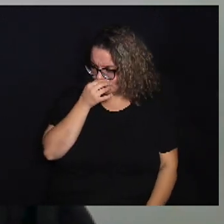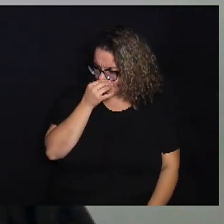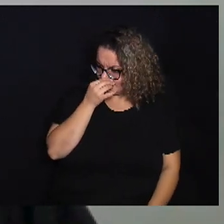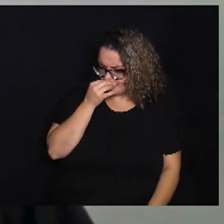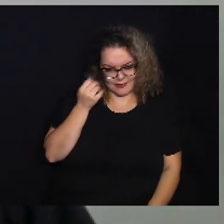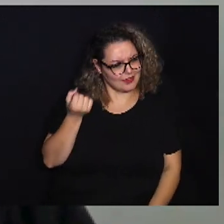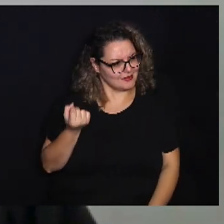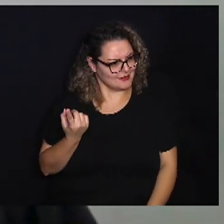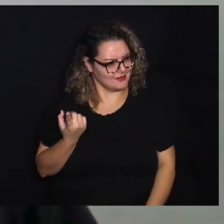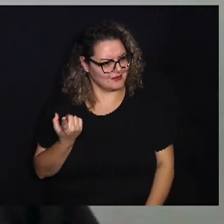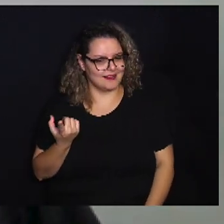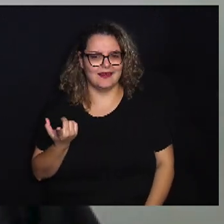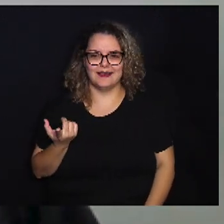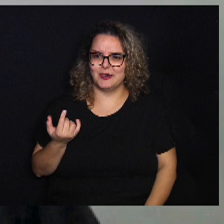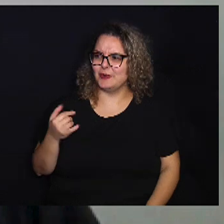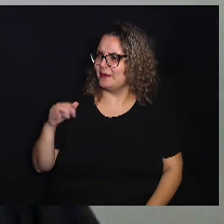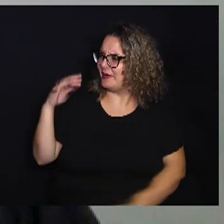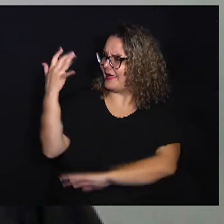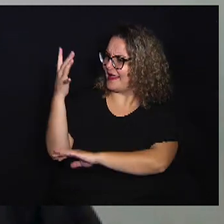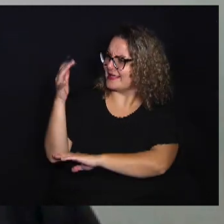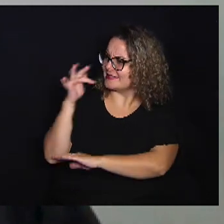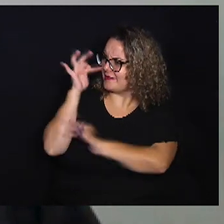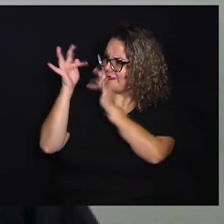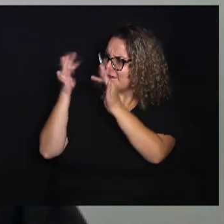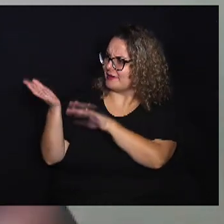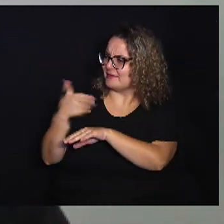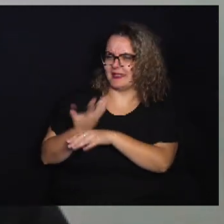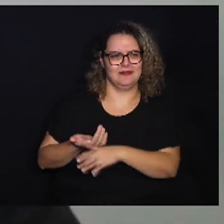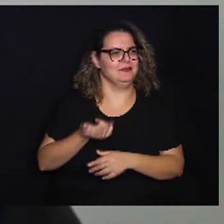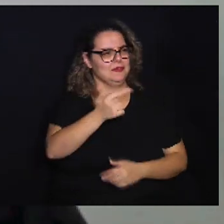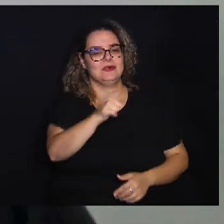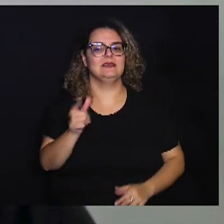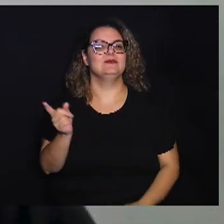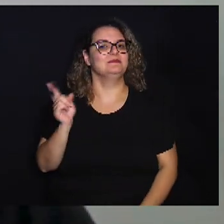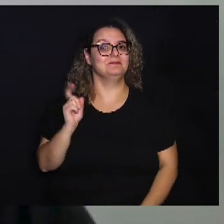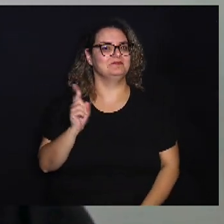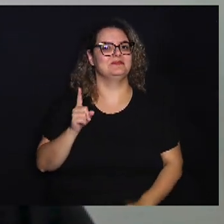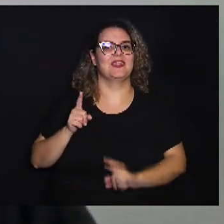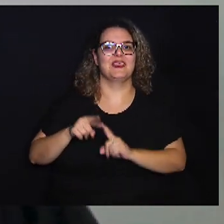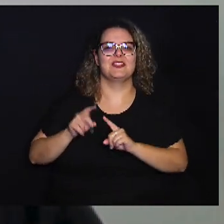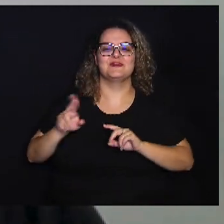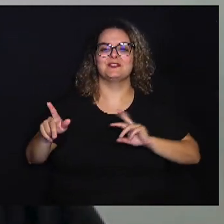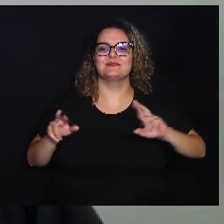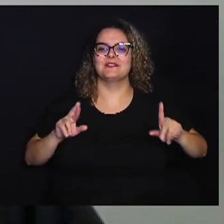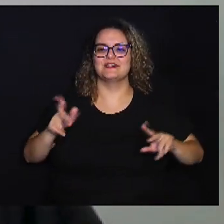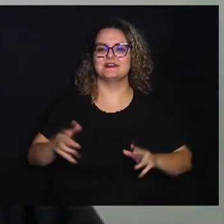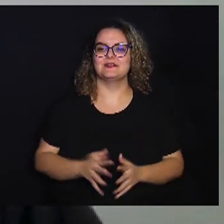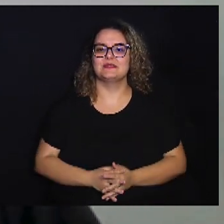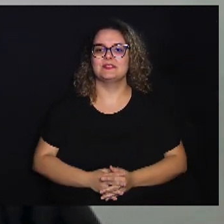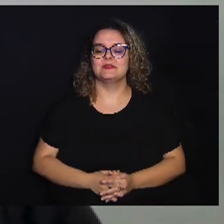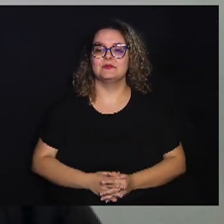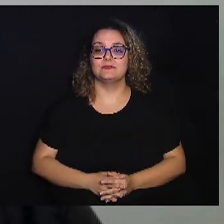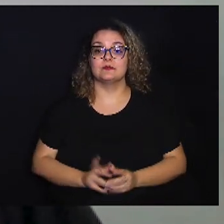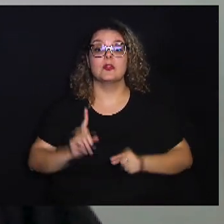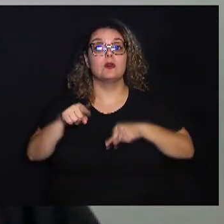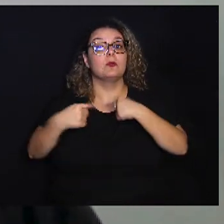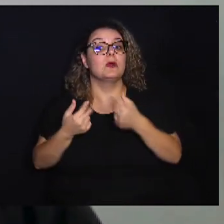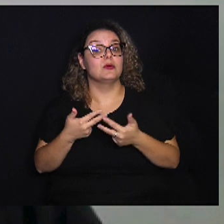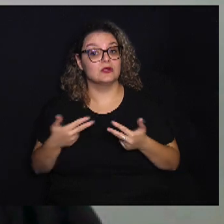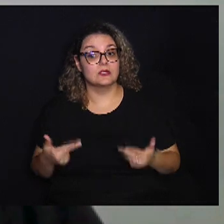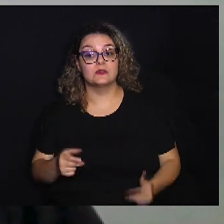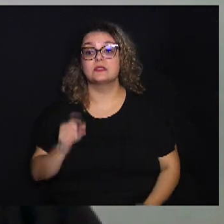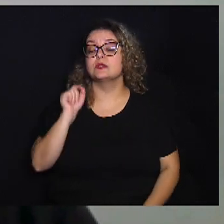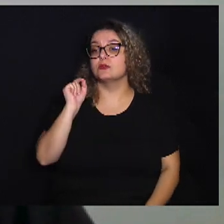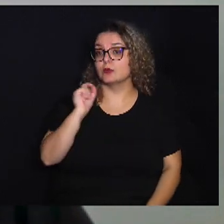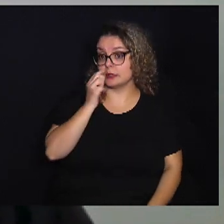a floração do ipê amarelo ela está se repetindo, mas, na verdade, são espécies diferentes. Outra coisa é o